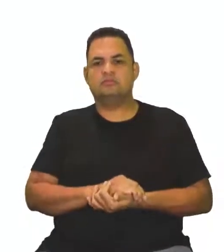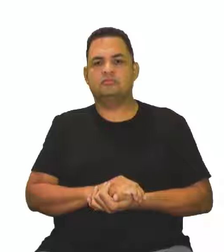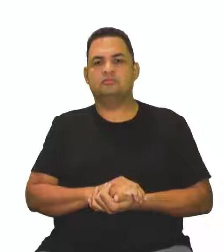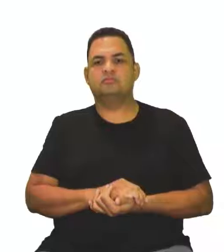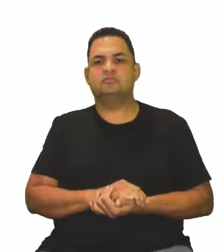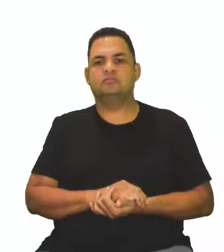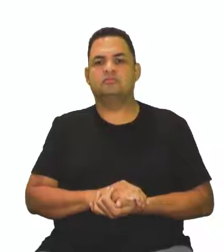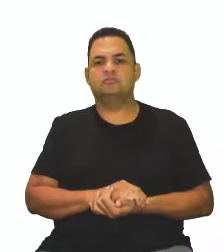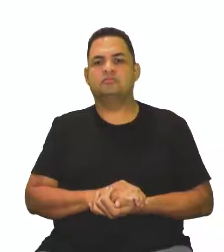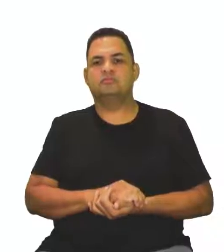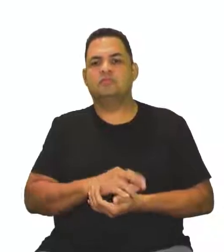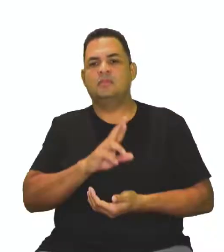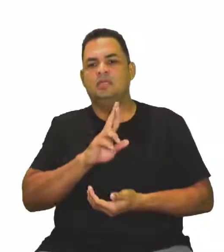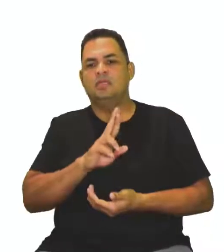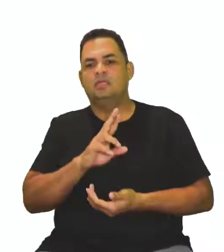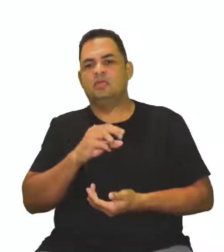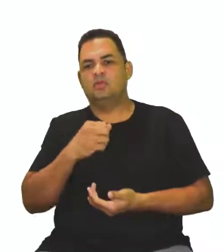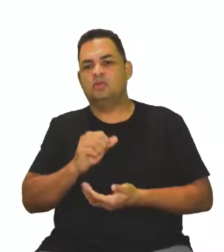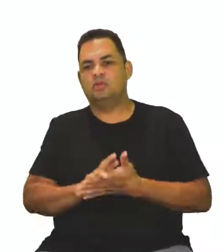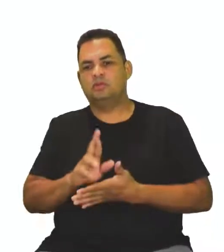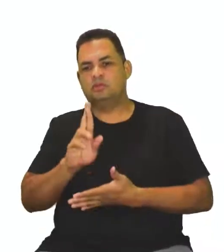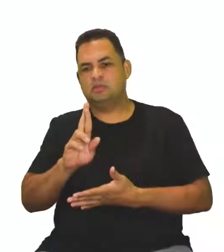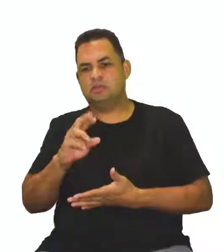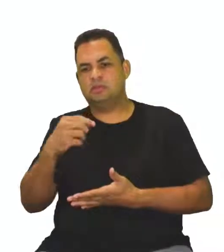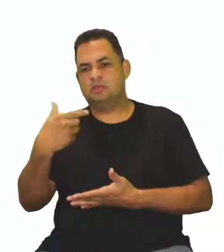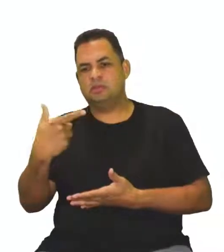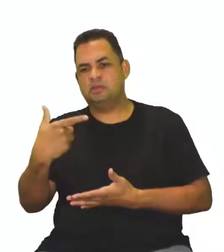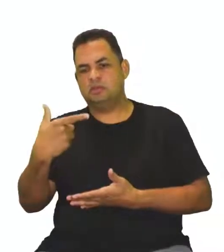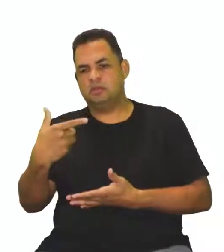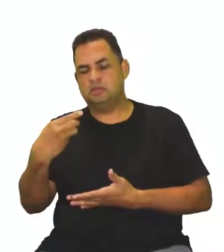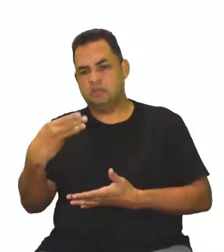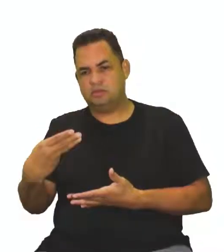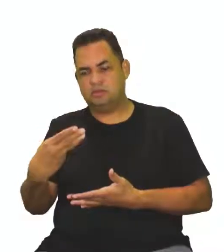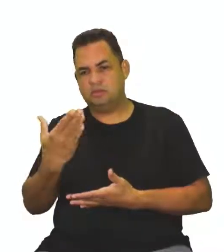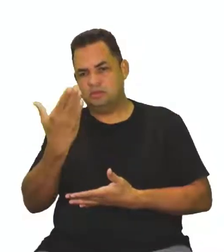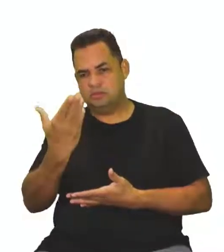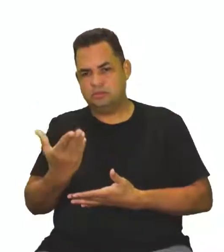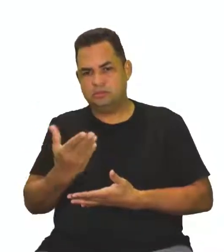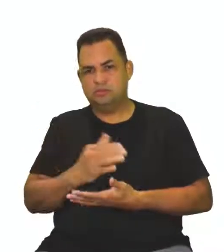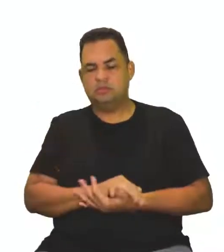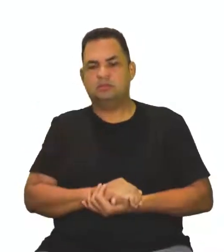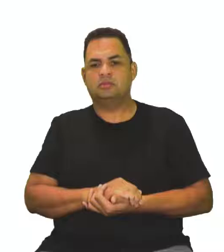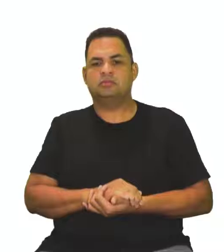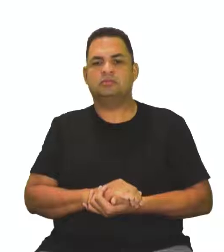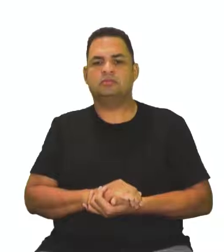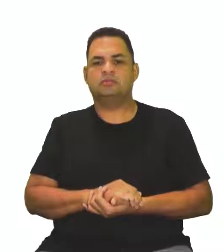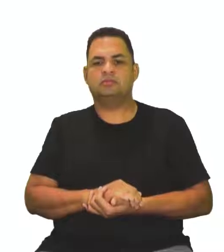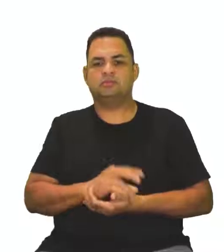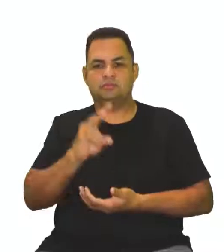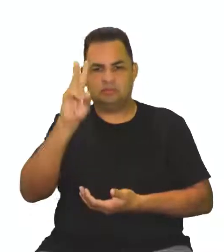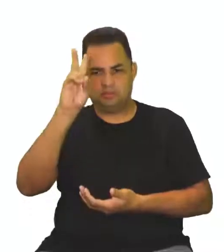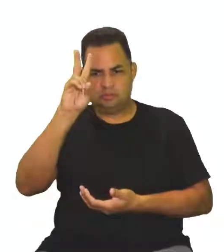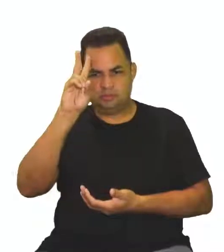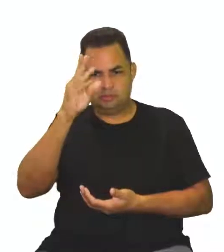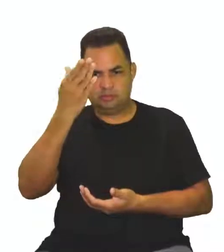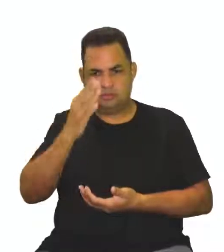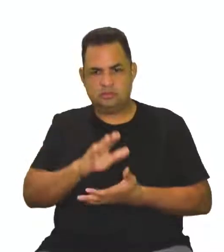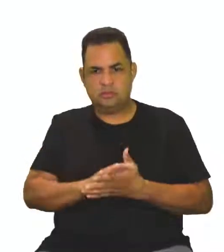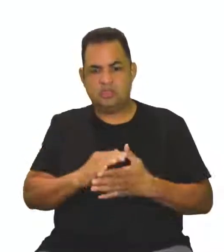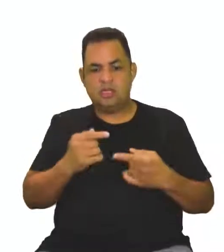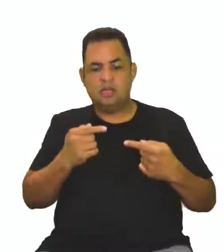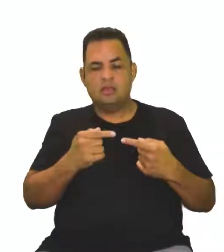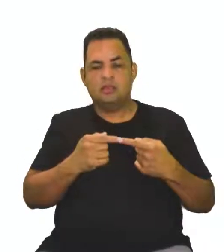ó, que R2 e R3, vocês devem lembrar que eles vieram daqui, ok? Pessoal, o que eu tenho que lembrar? Isso aqui é uma